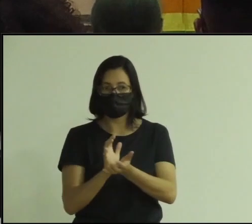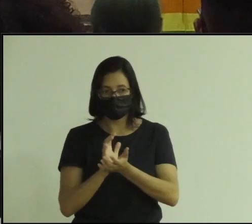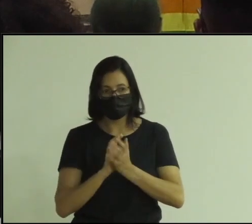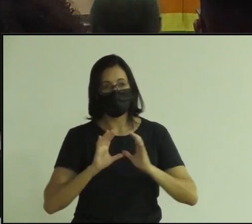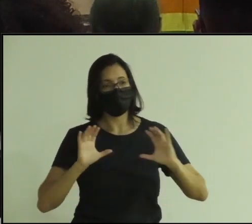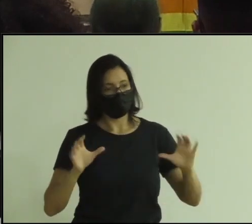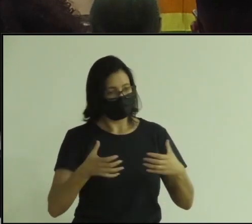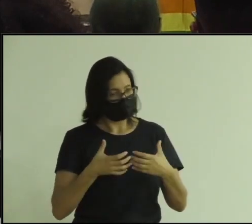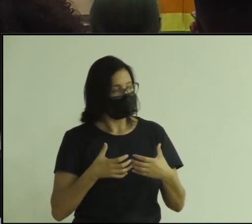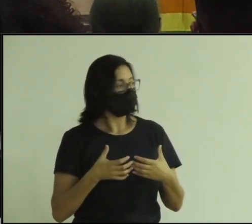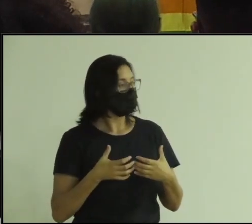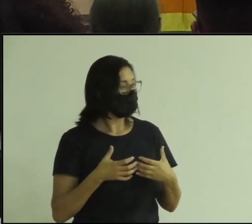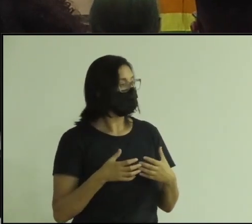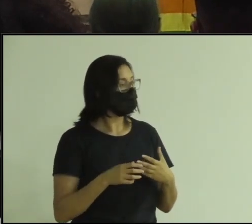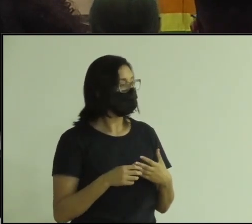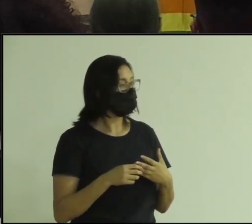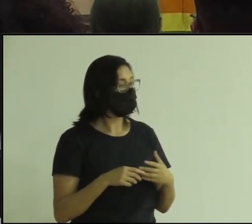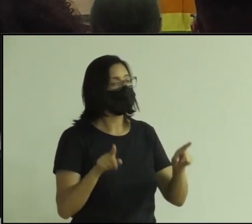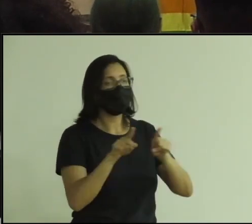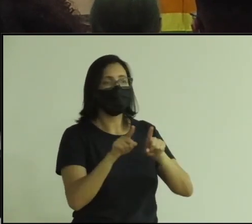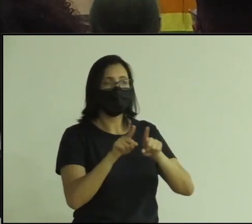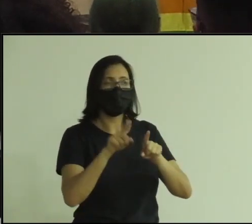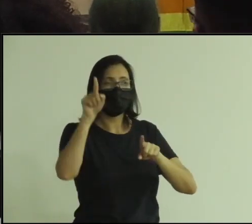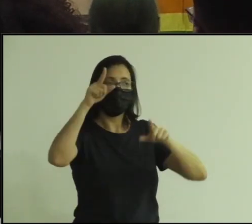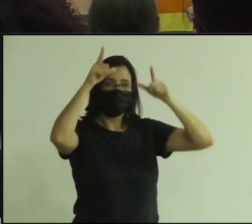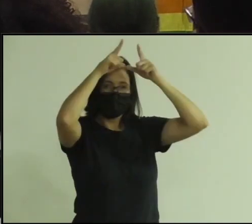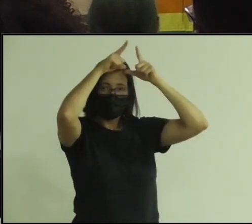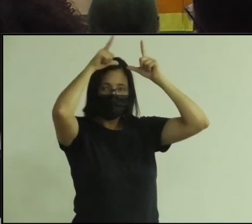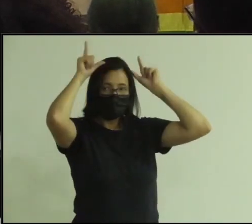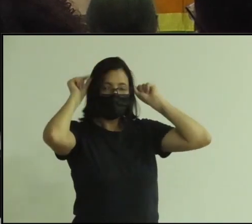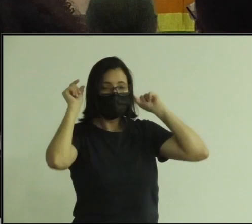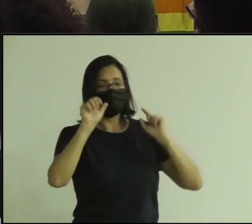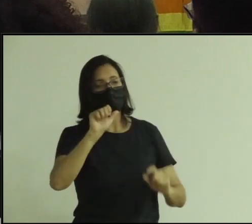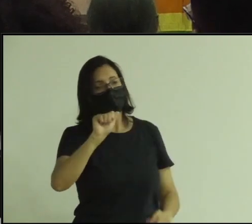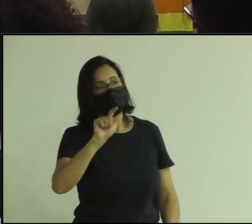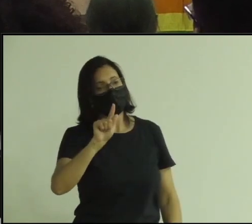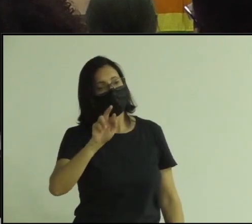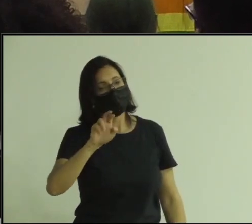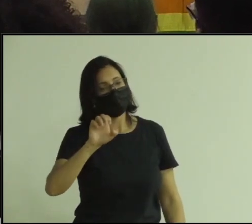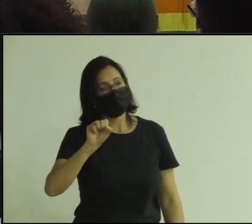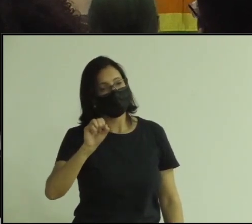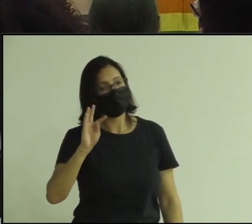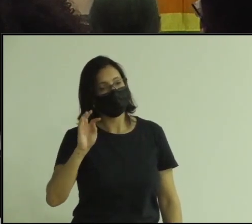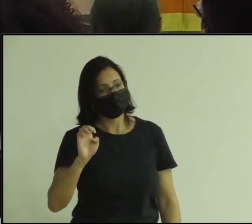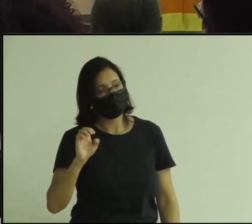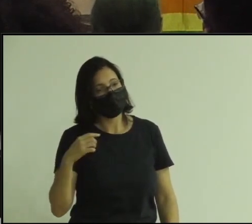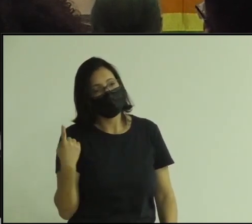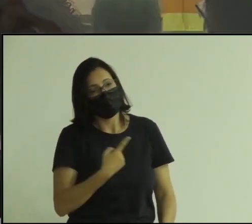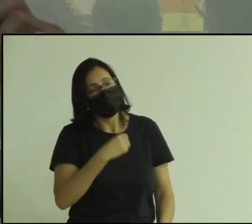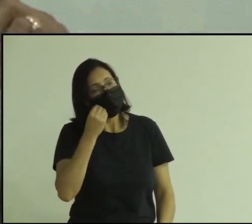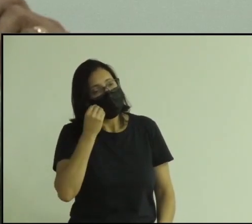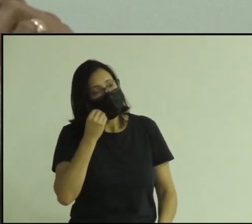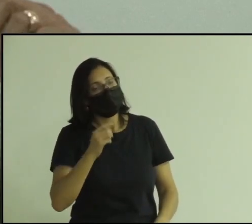sertão e no agreste, né? Mas a gente sempre tentando lutar, assim, sempre lutar. Muitos ciganos